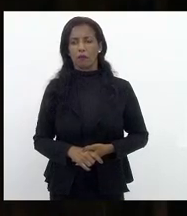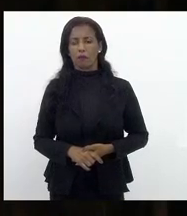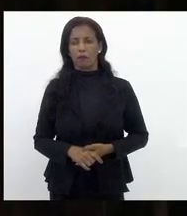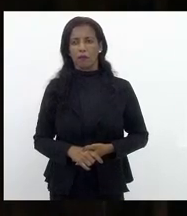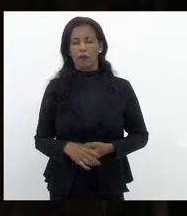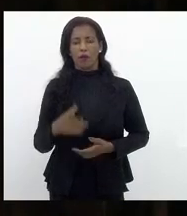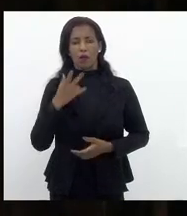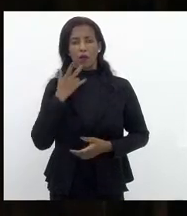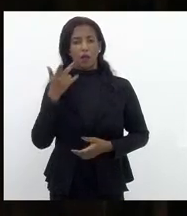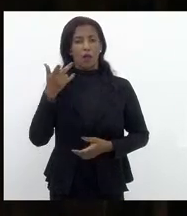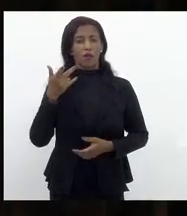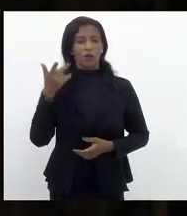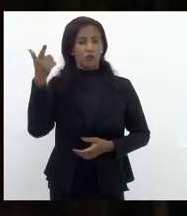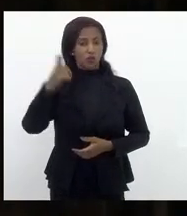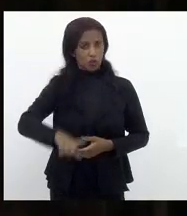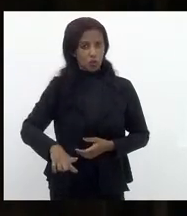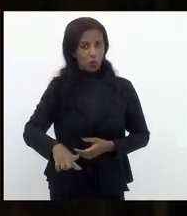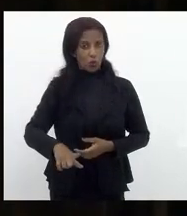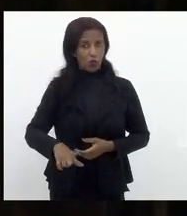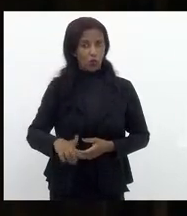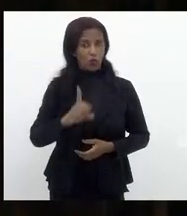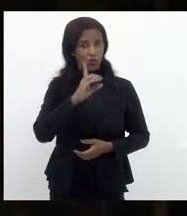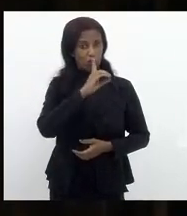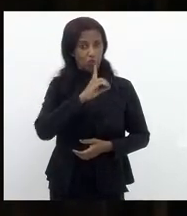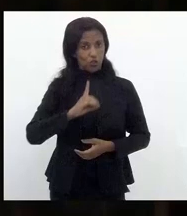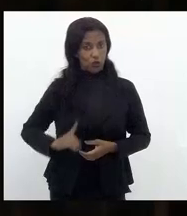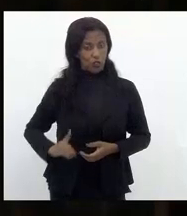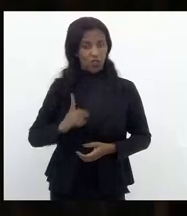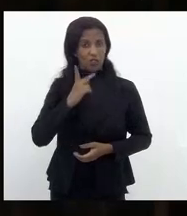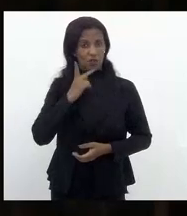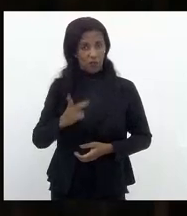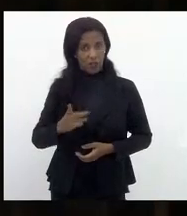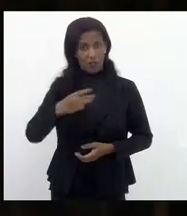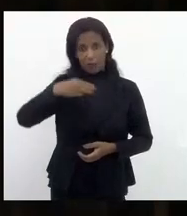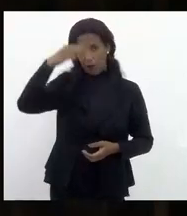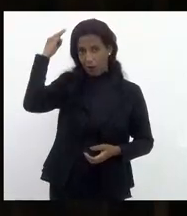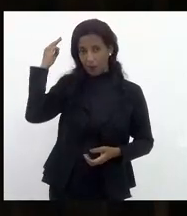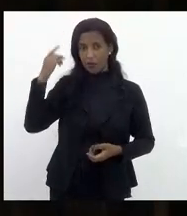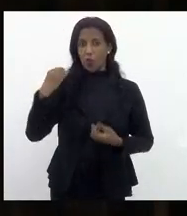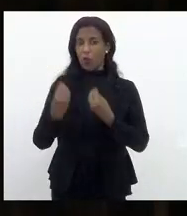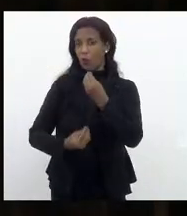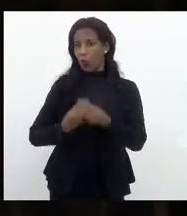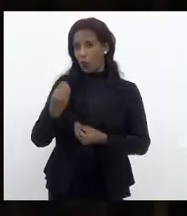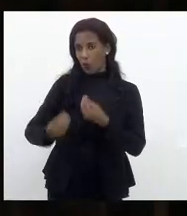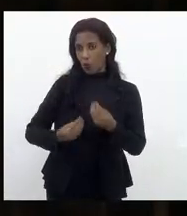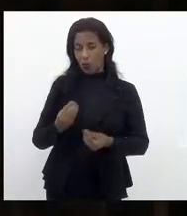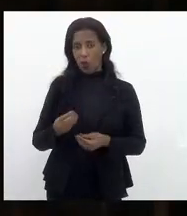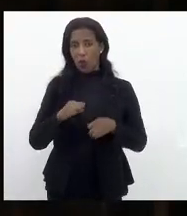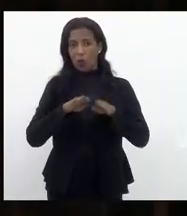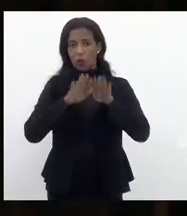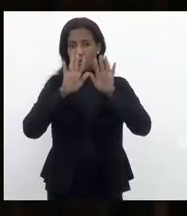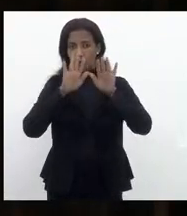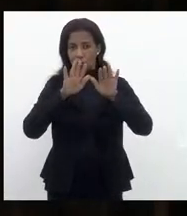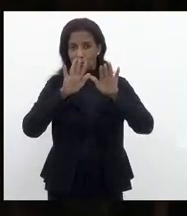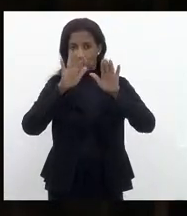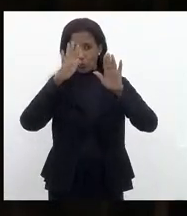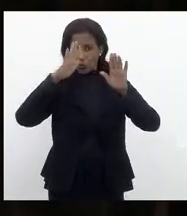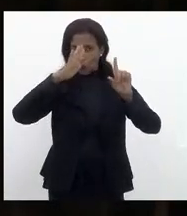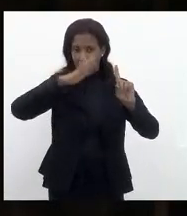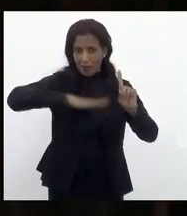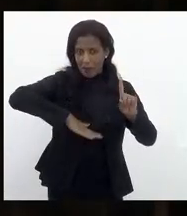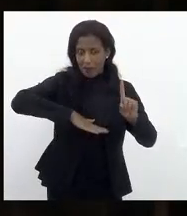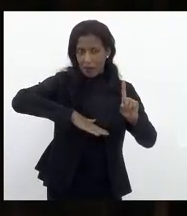E mais uma vez Deputado Dionísio eu escutei palavras aqui Deputado Márcio Pacheco como submissão ao Governo